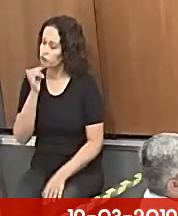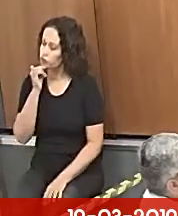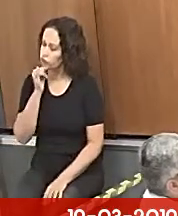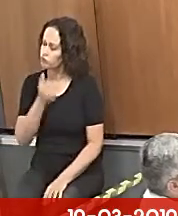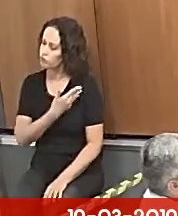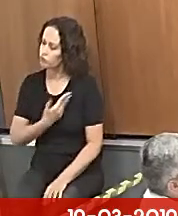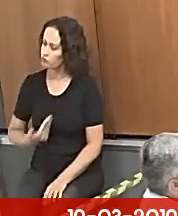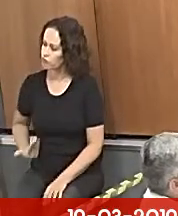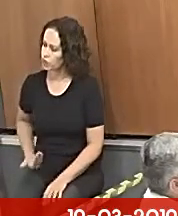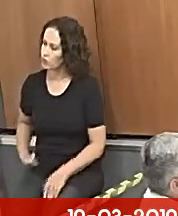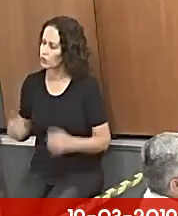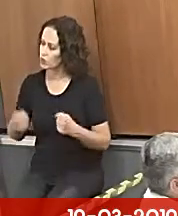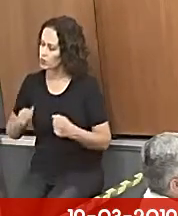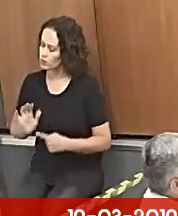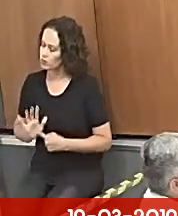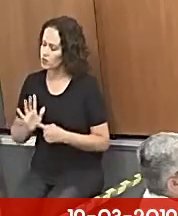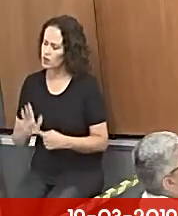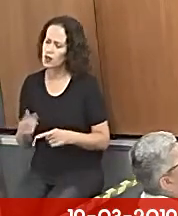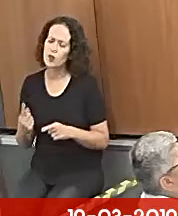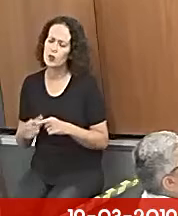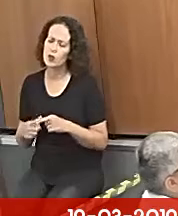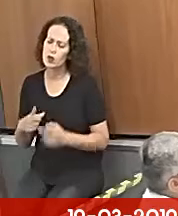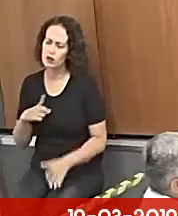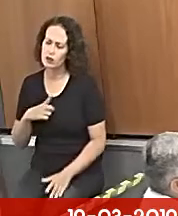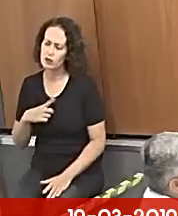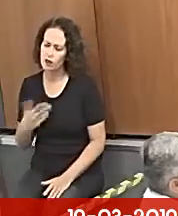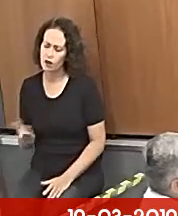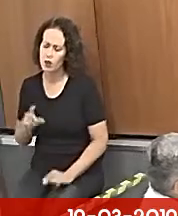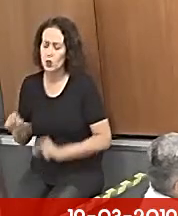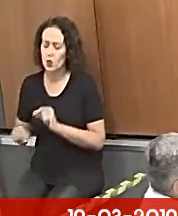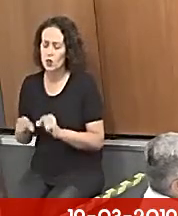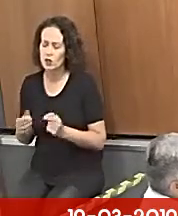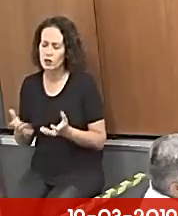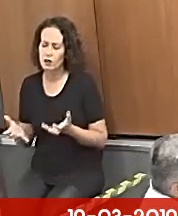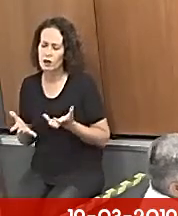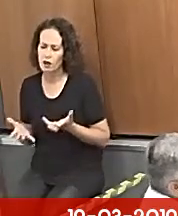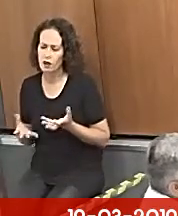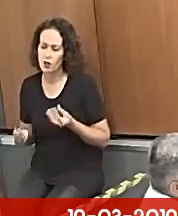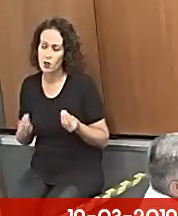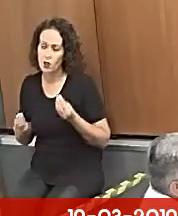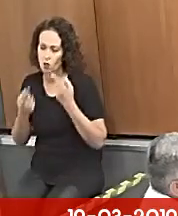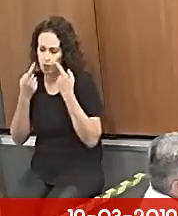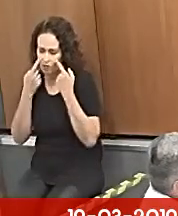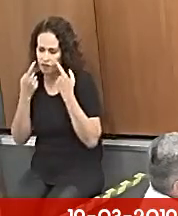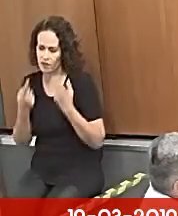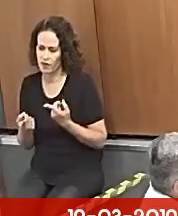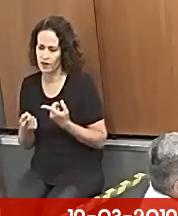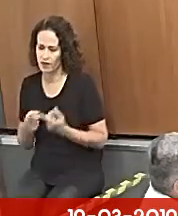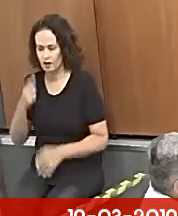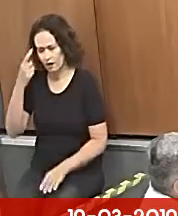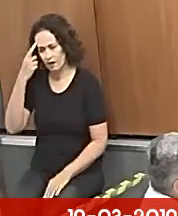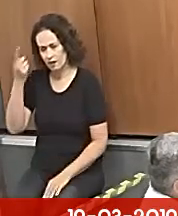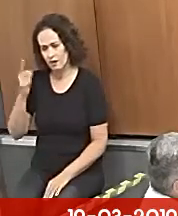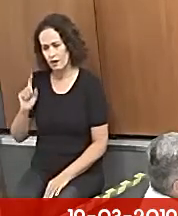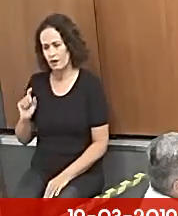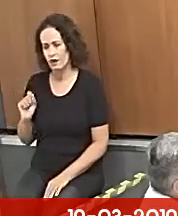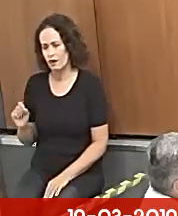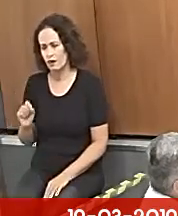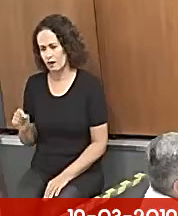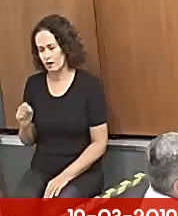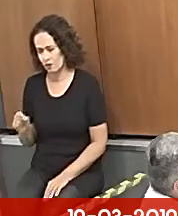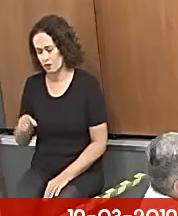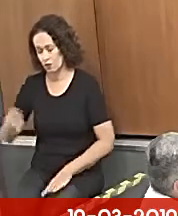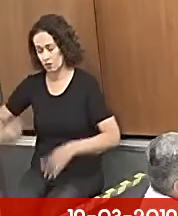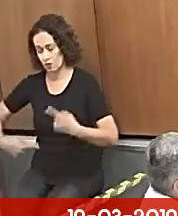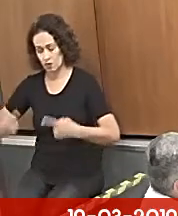é manifestar para que veio o que quer como enxergam os movimentos ea idéia dela é de se expandir esse debate